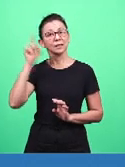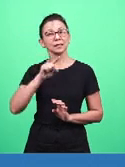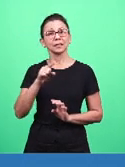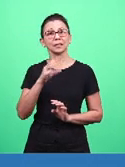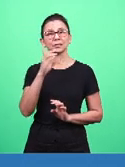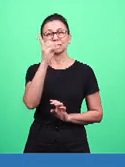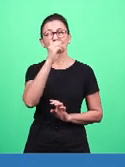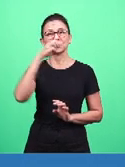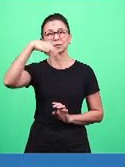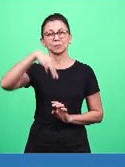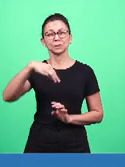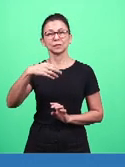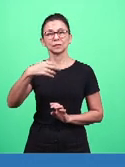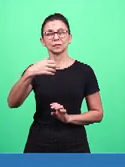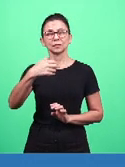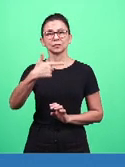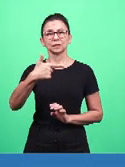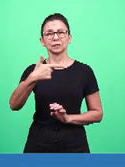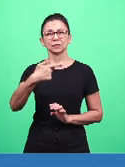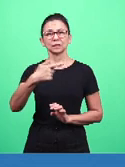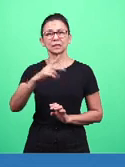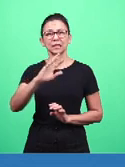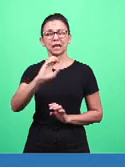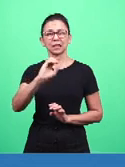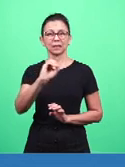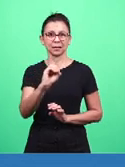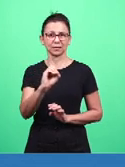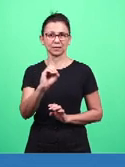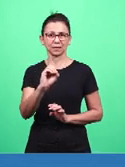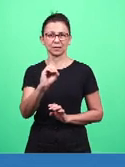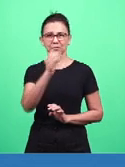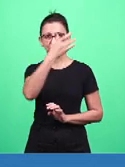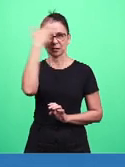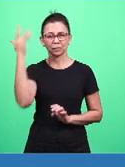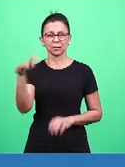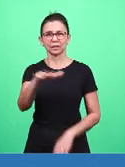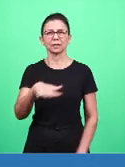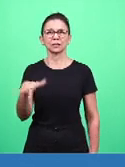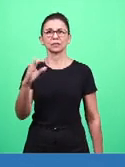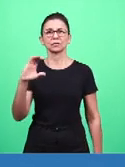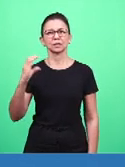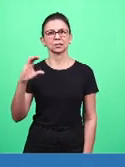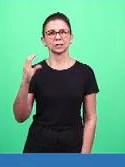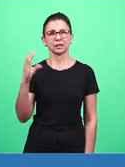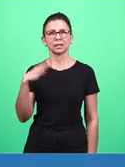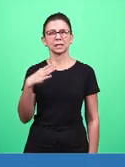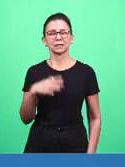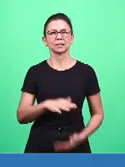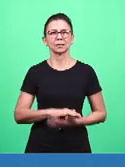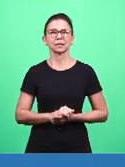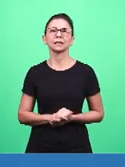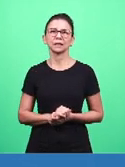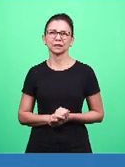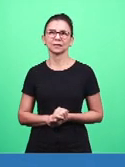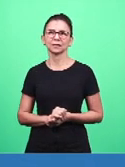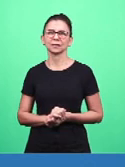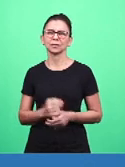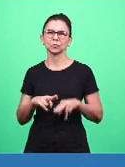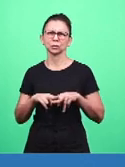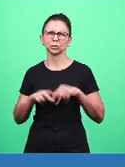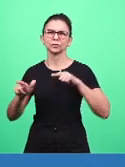30 anos de sua consagração. Os irmãos estão participando desta EBD e nós saudamos os irmãos de Carangola com a paz do Senhor